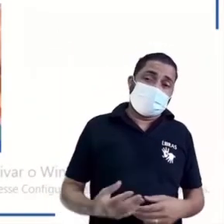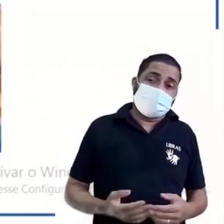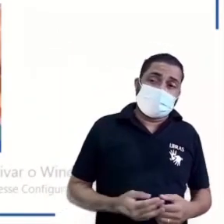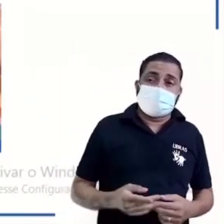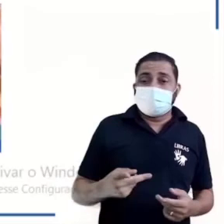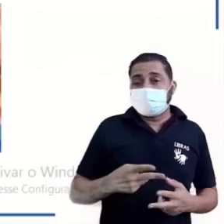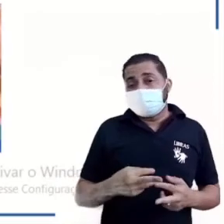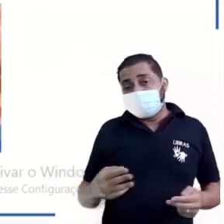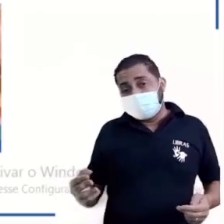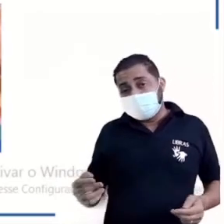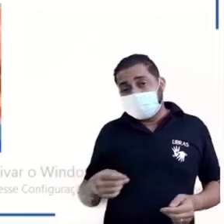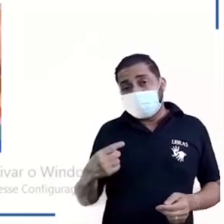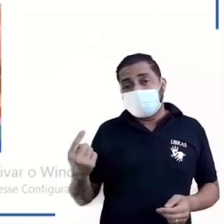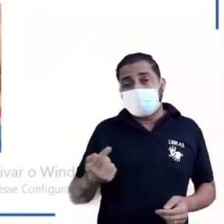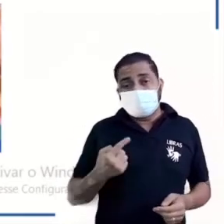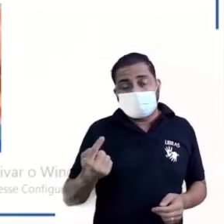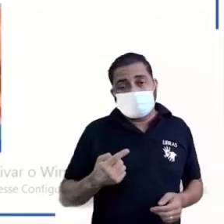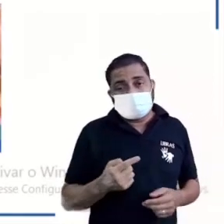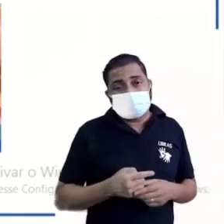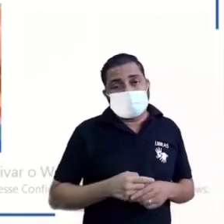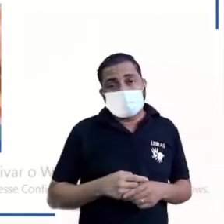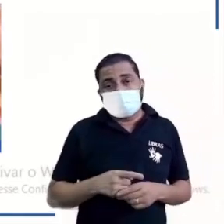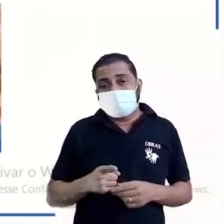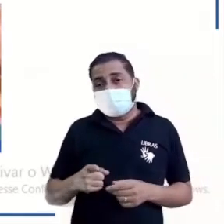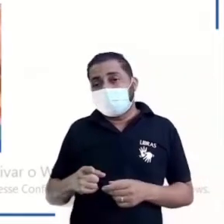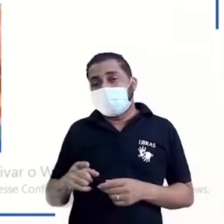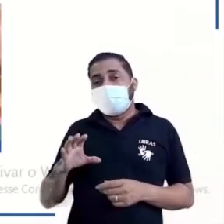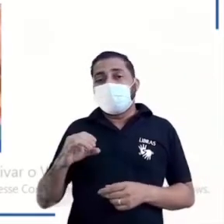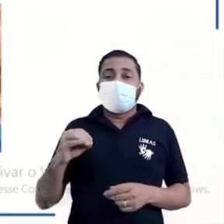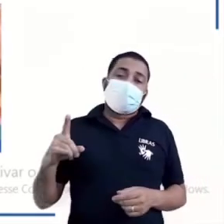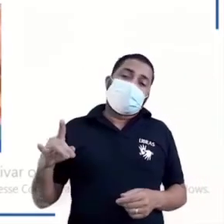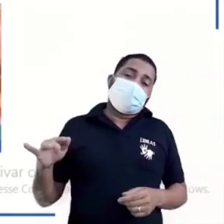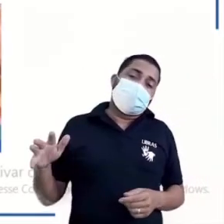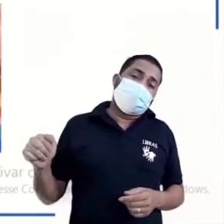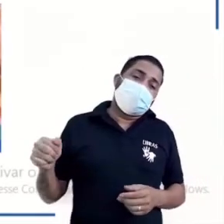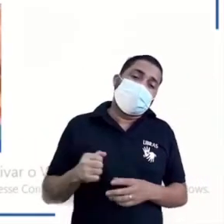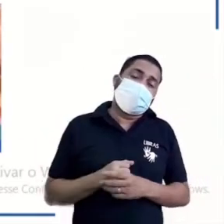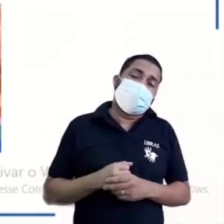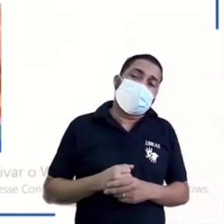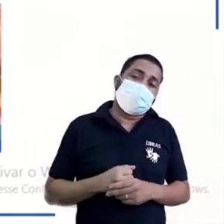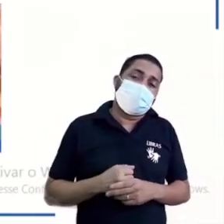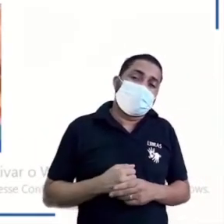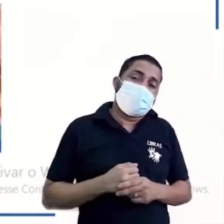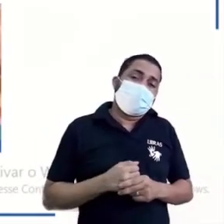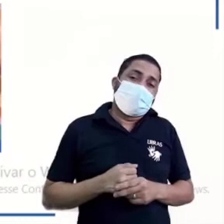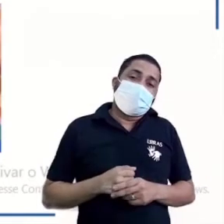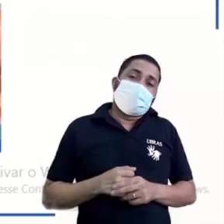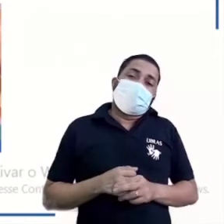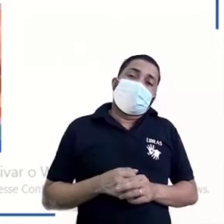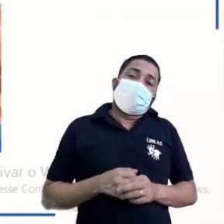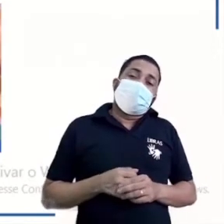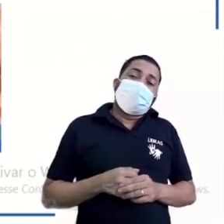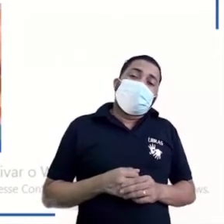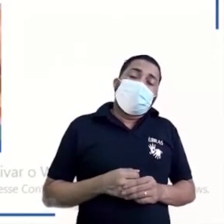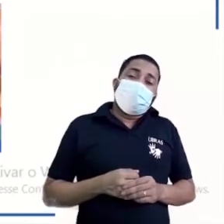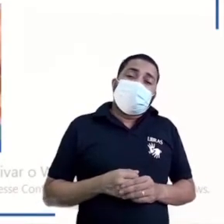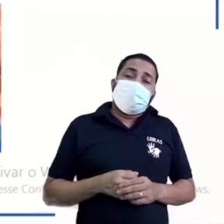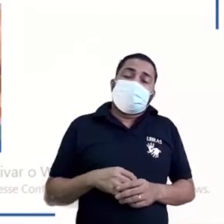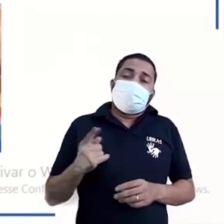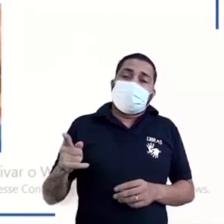são coisas que a gente, né, com exceção da calcografia e da litografia ou litogravura, né,